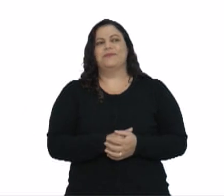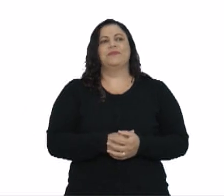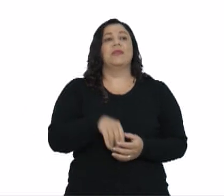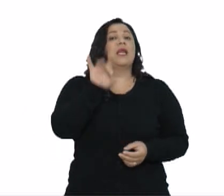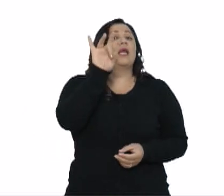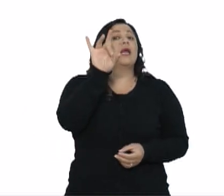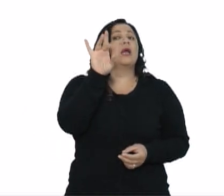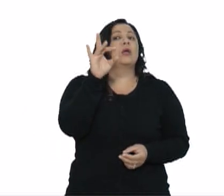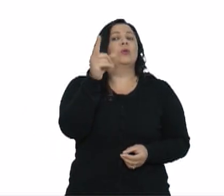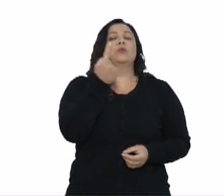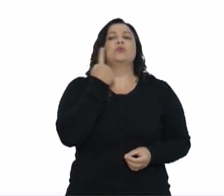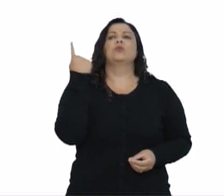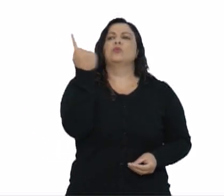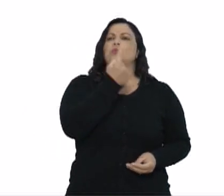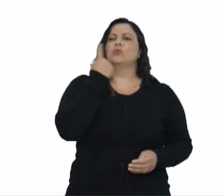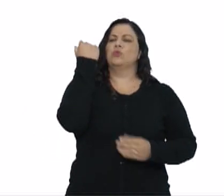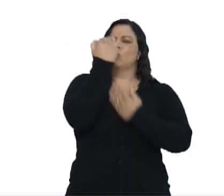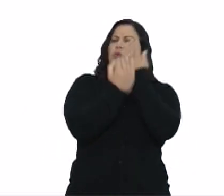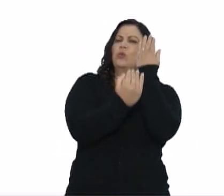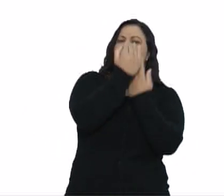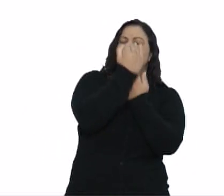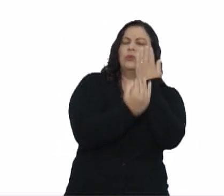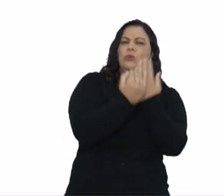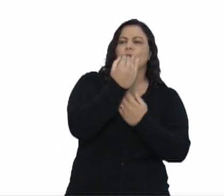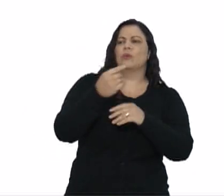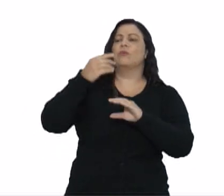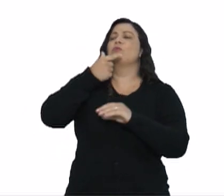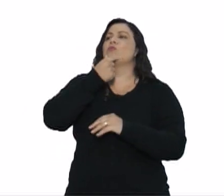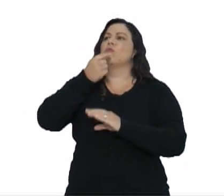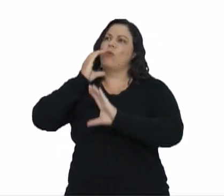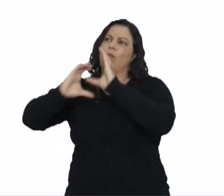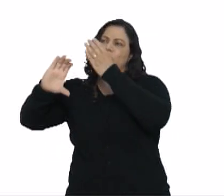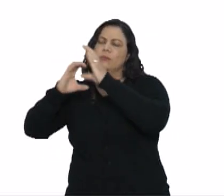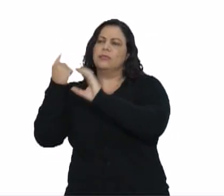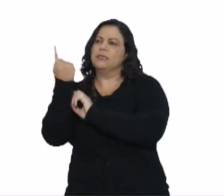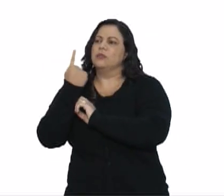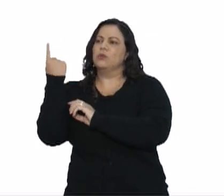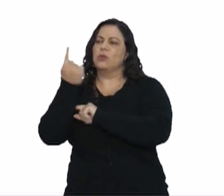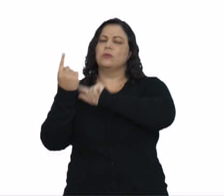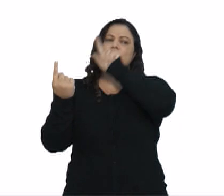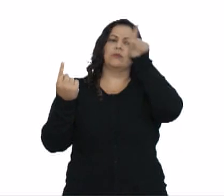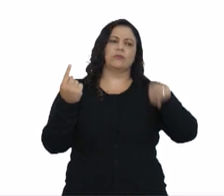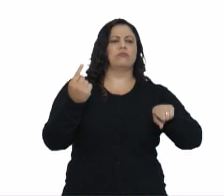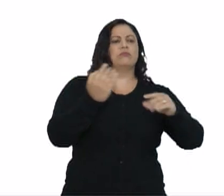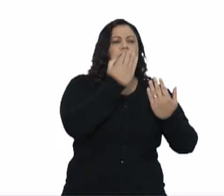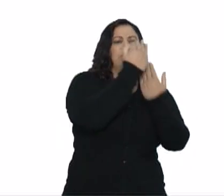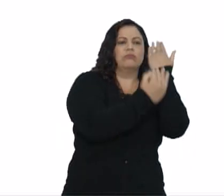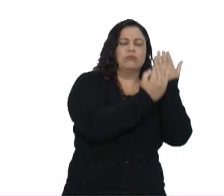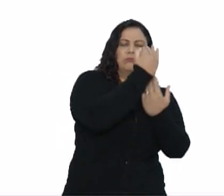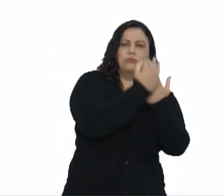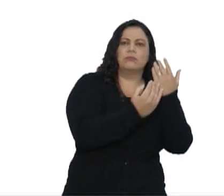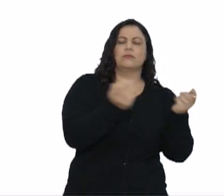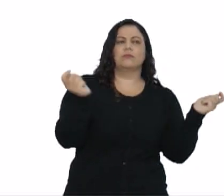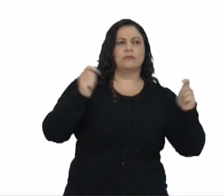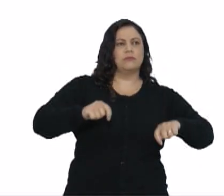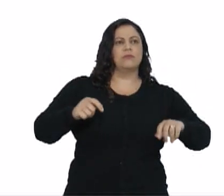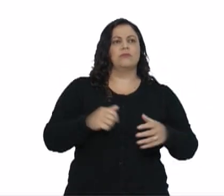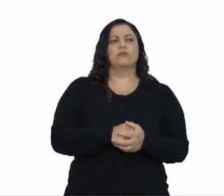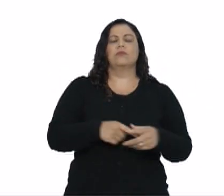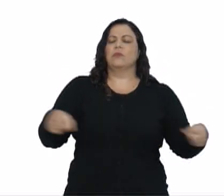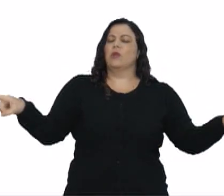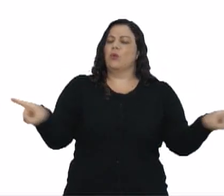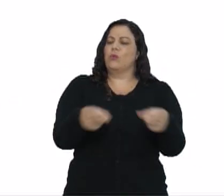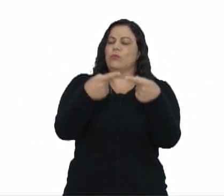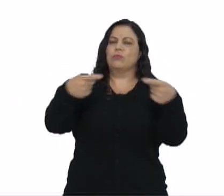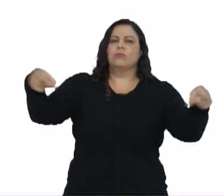solistas e coro. O que é solista? Aquele cara que canta sozinho, né? Acompanhados por uma orquestra e um contínuo. Tá?